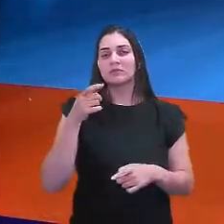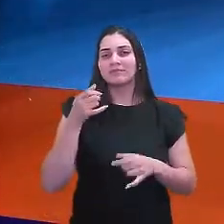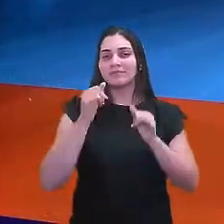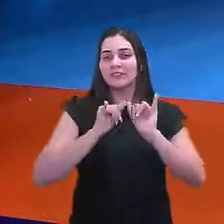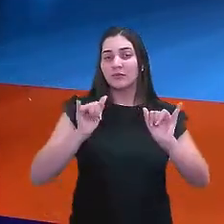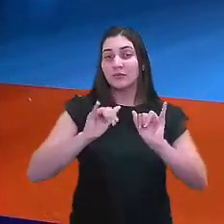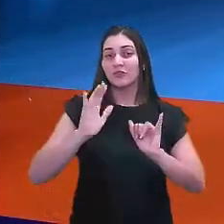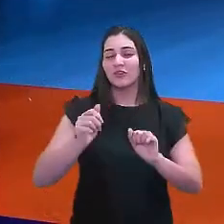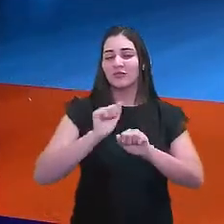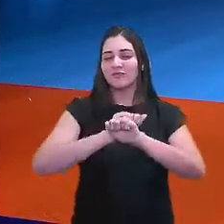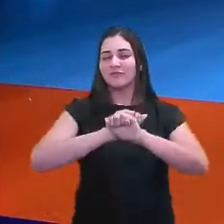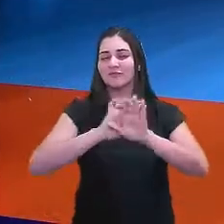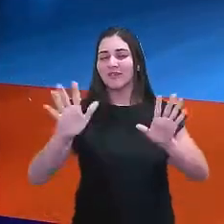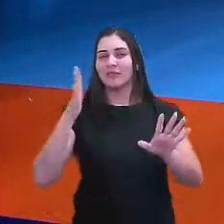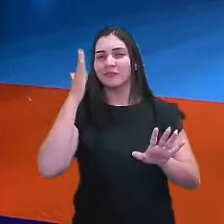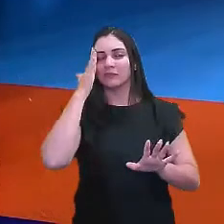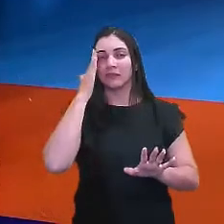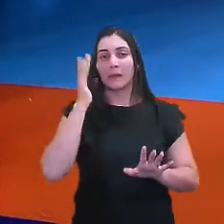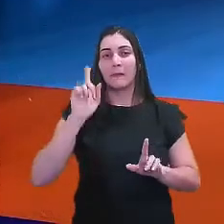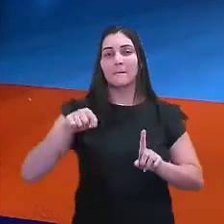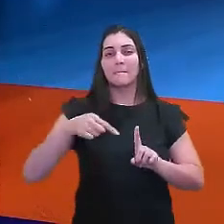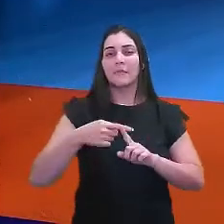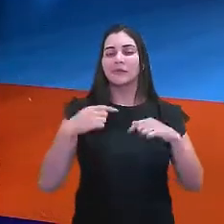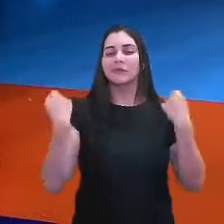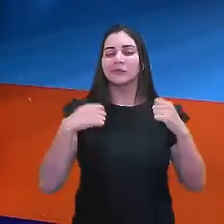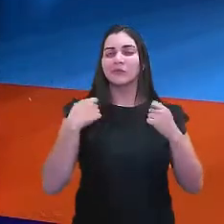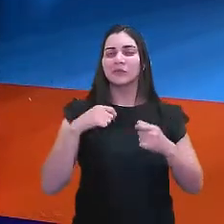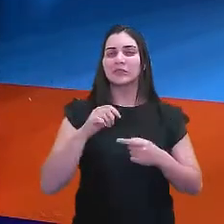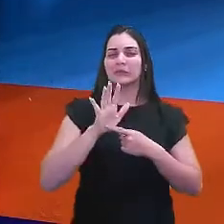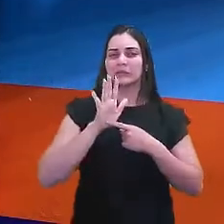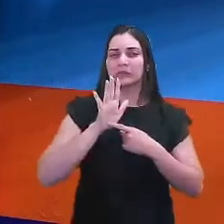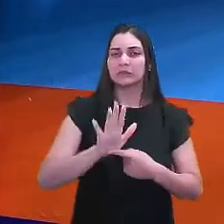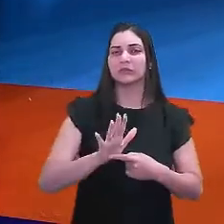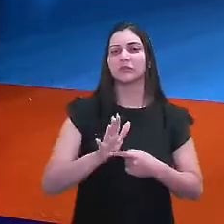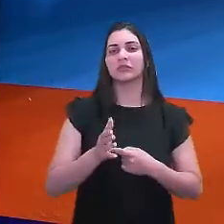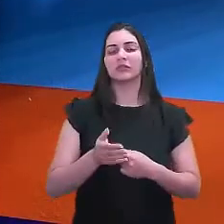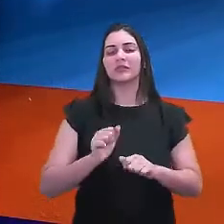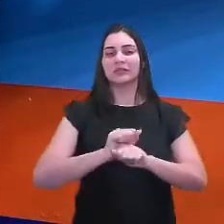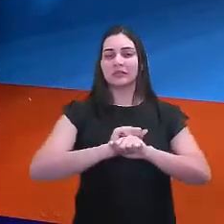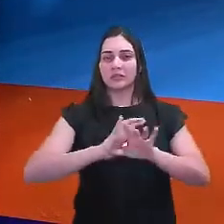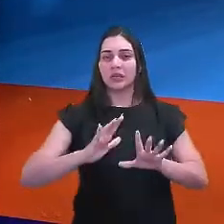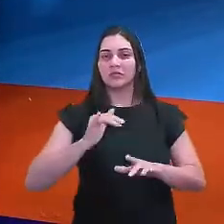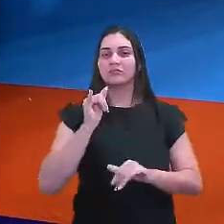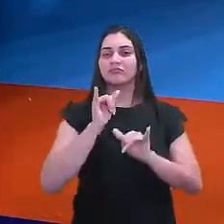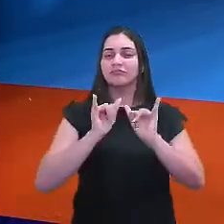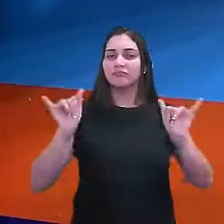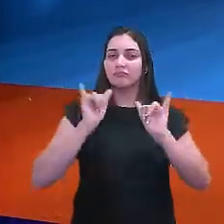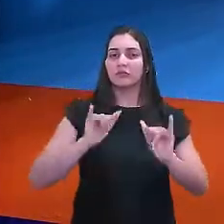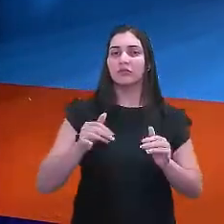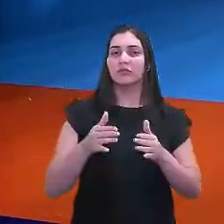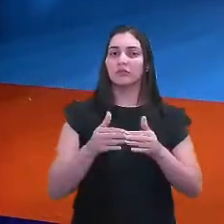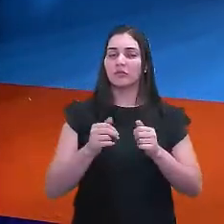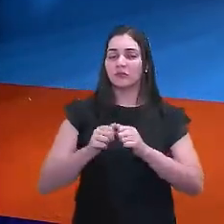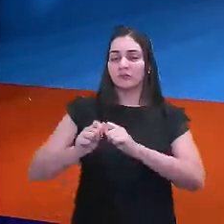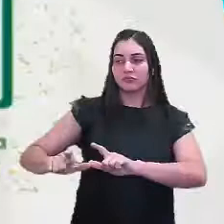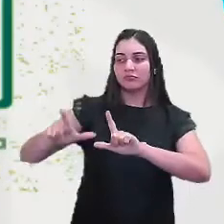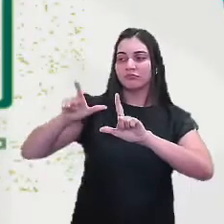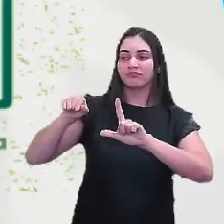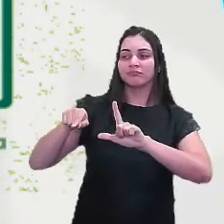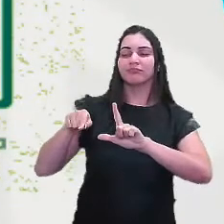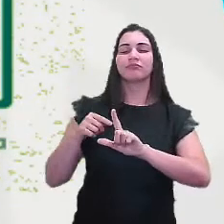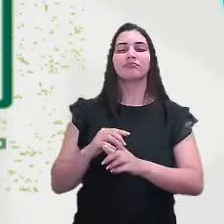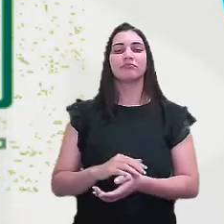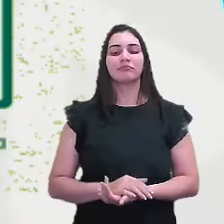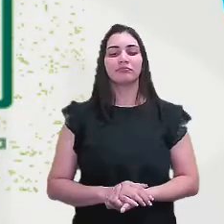quer sinalizar, dar luz de forma urgente e candente para essas informações. Aí eu vou pedir para a produção abrir essa imagem